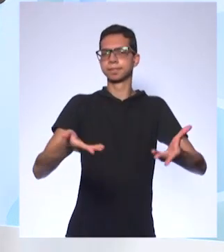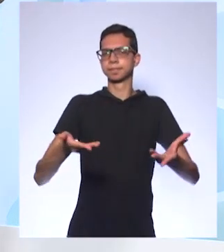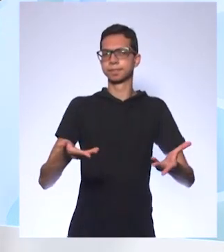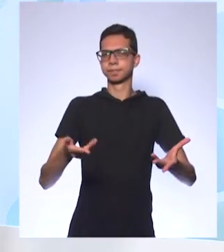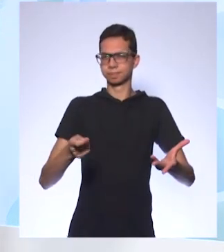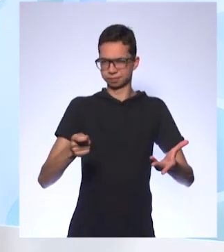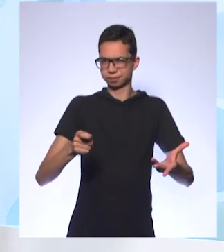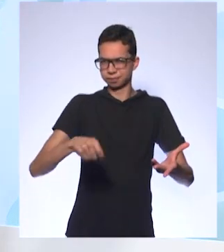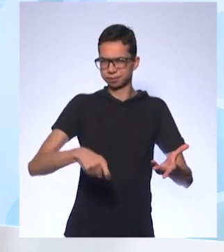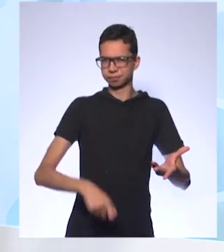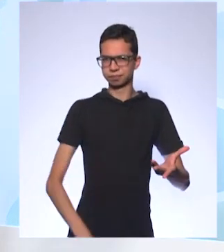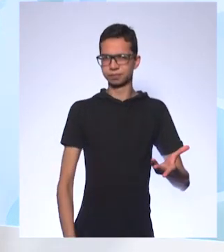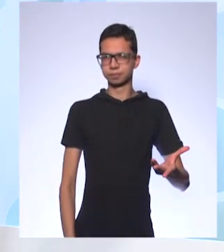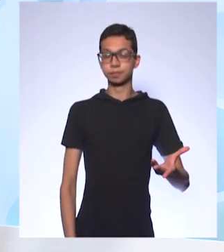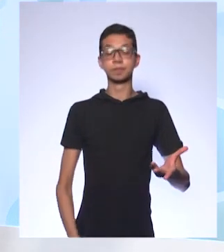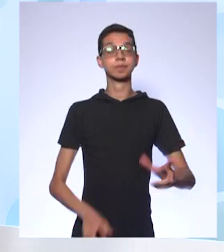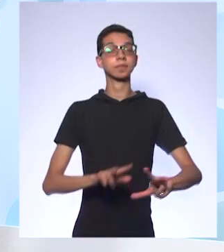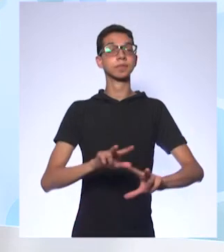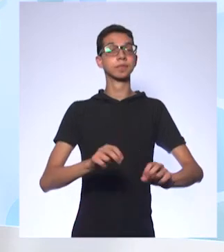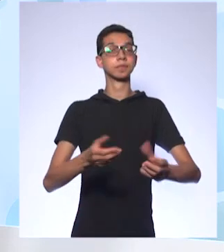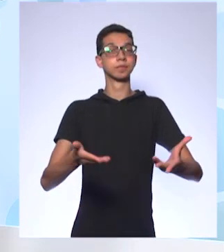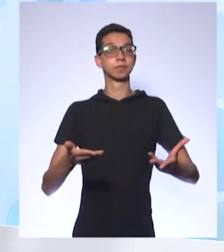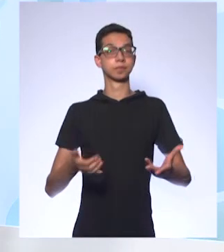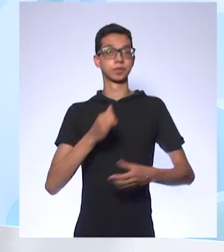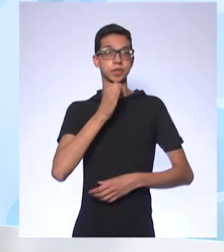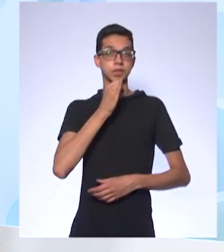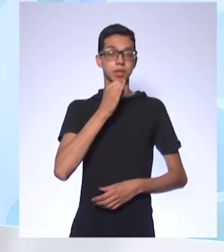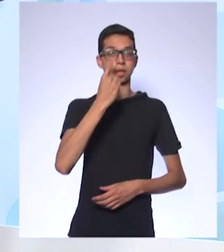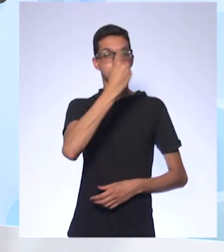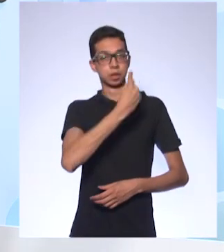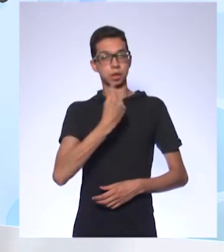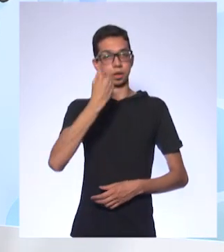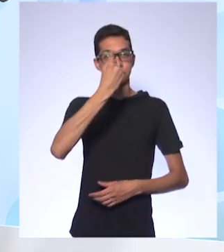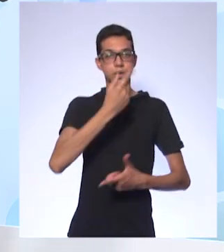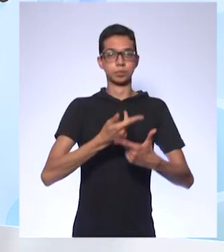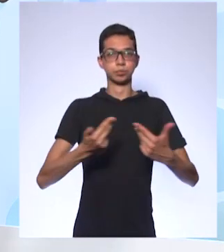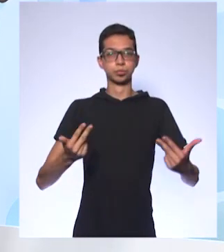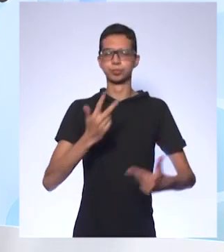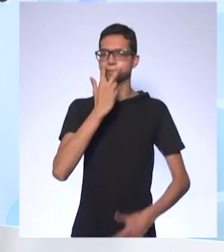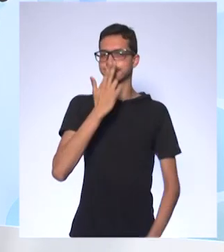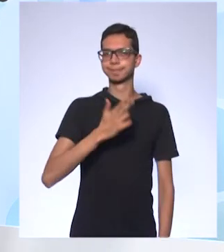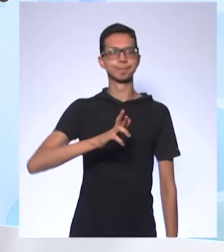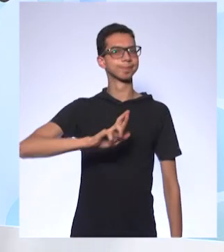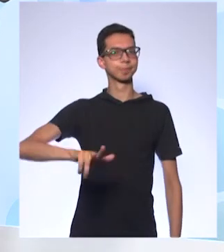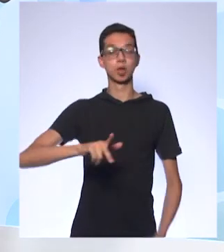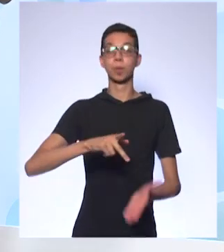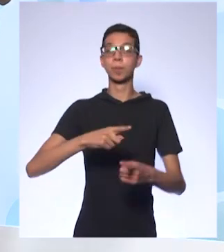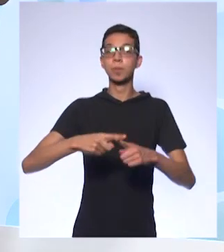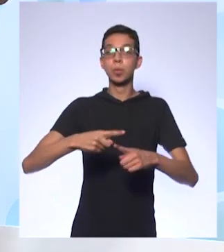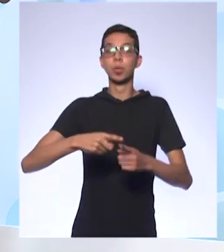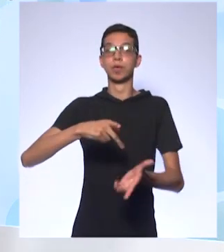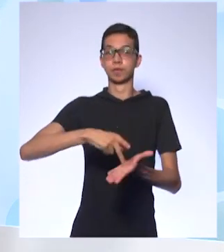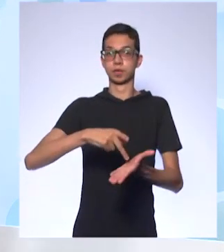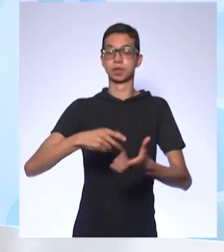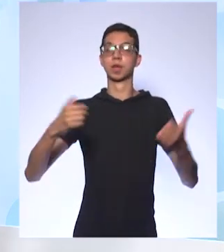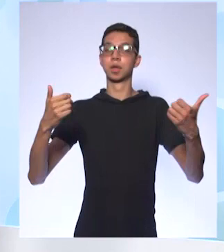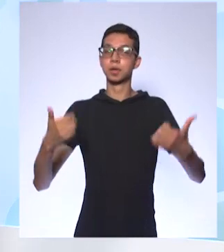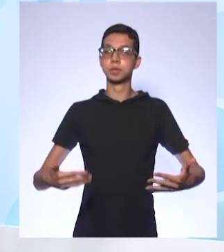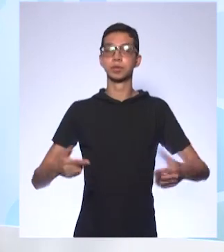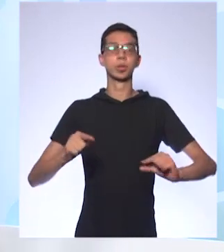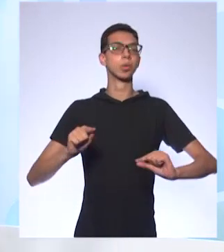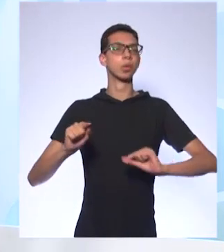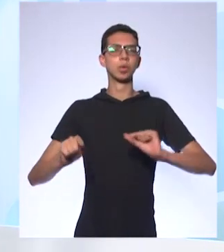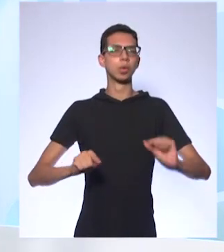Possibilidades de sermos presenteados com relógio? Não, na verdade, ele fala o que